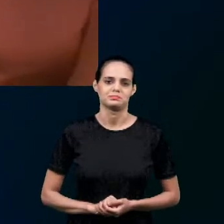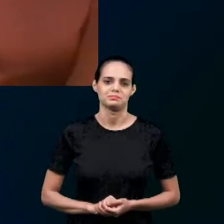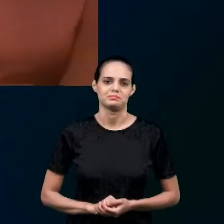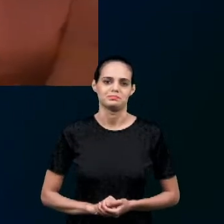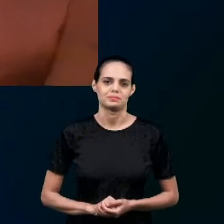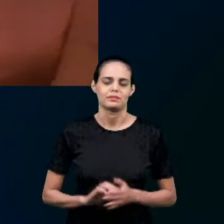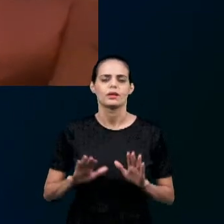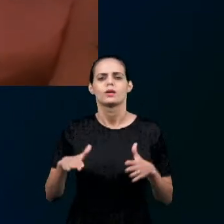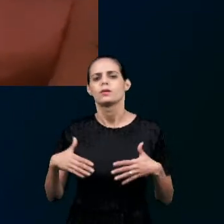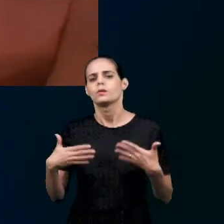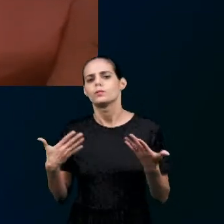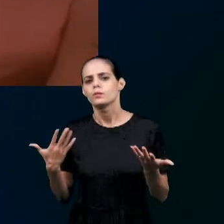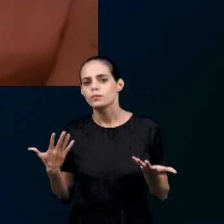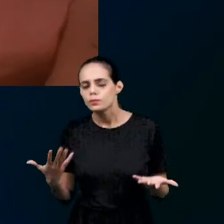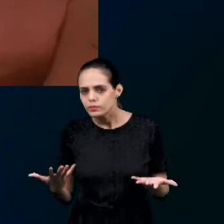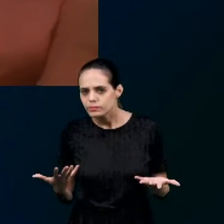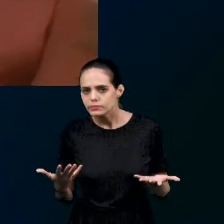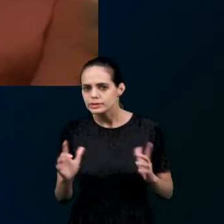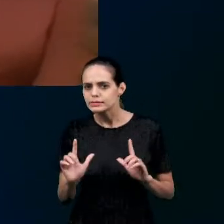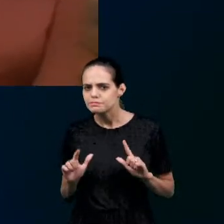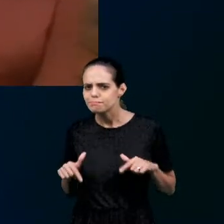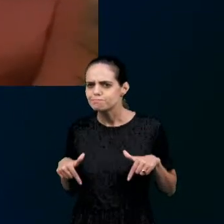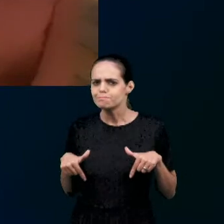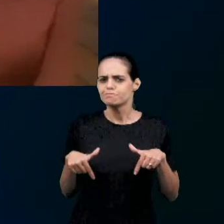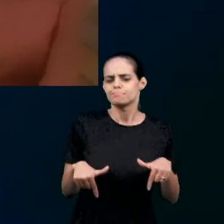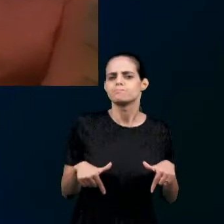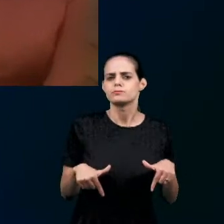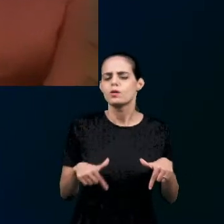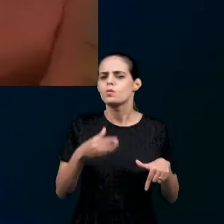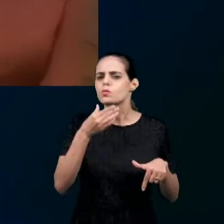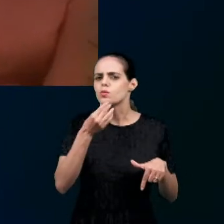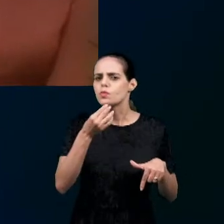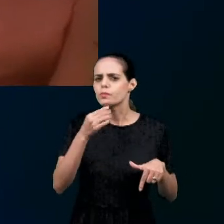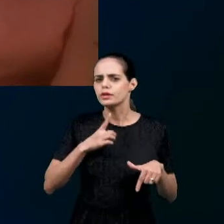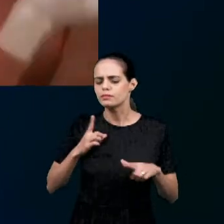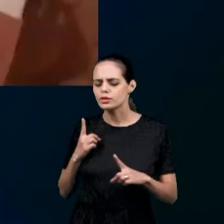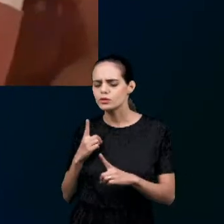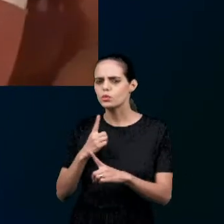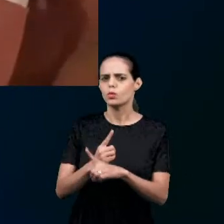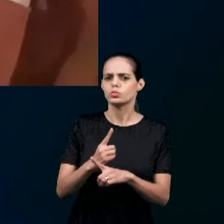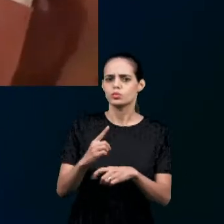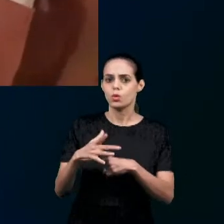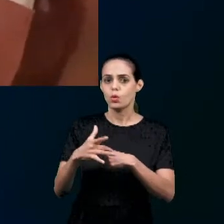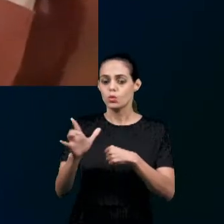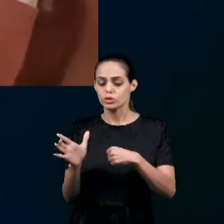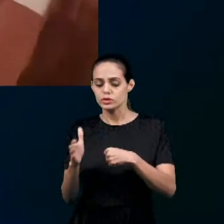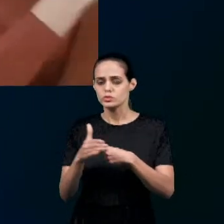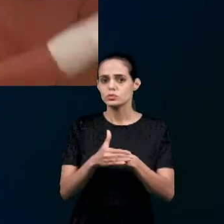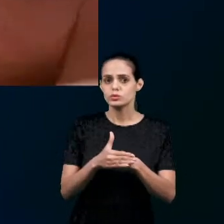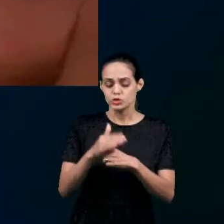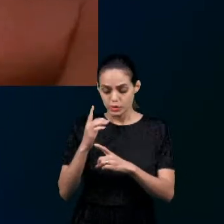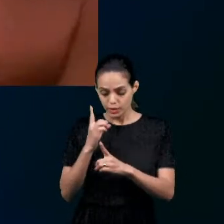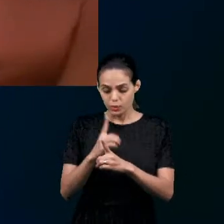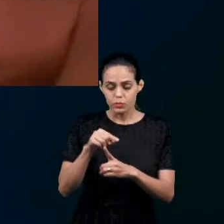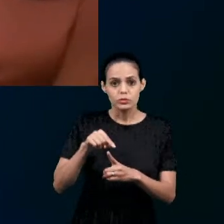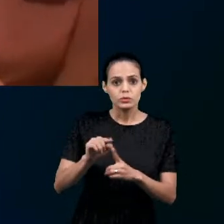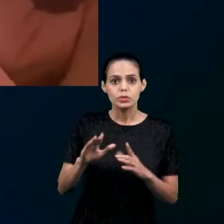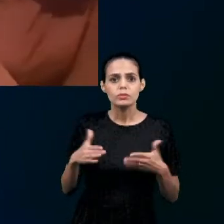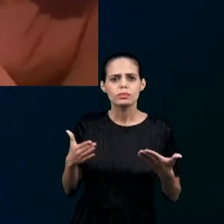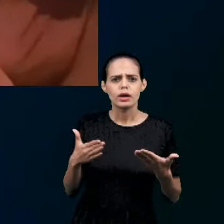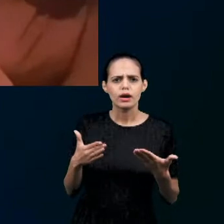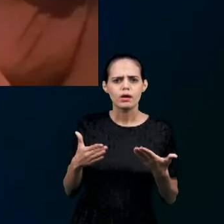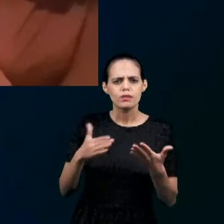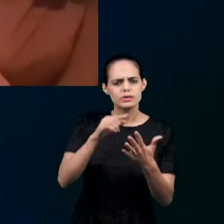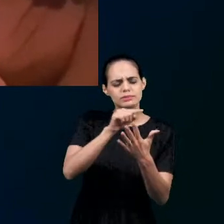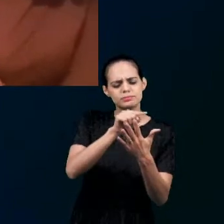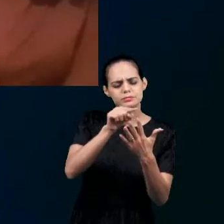Quais foram as reações daquele homem que achou o tesouro? Cite aquelas que você acha mais